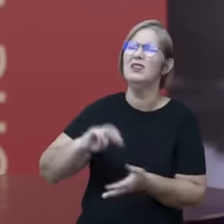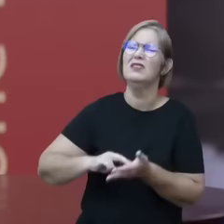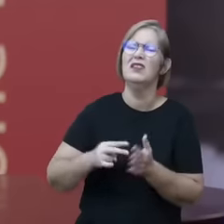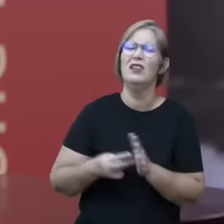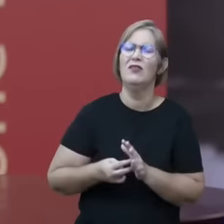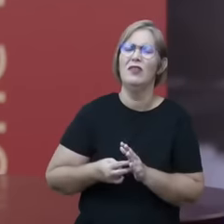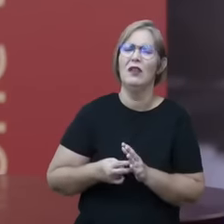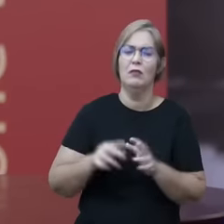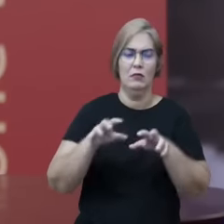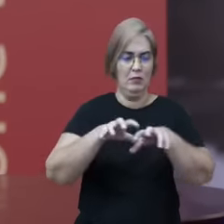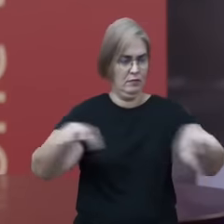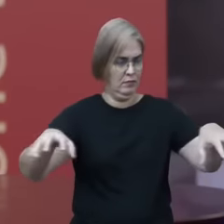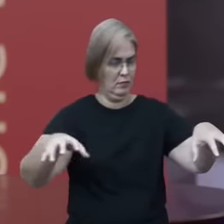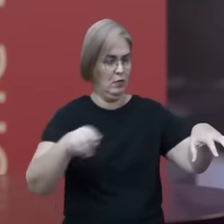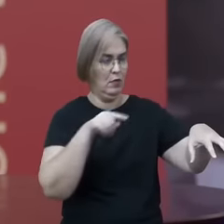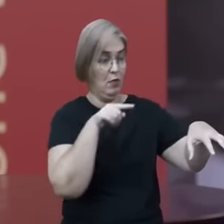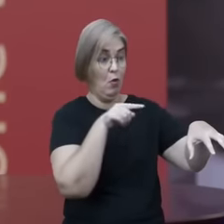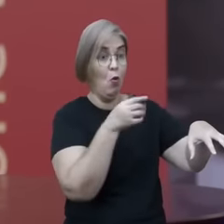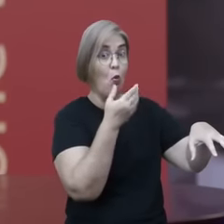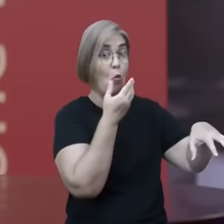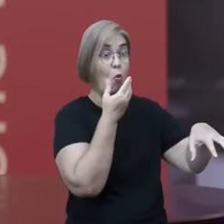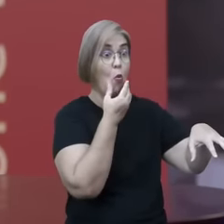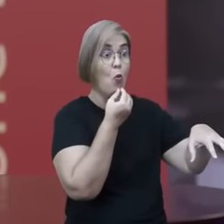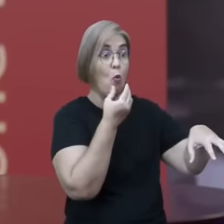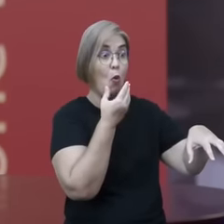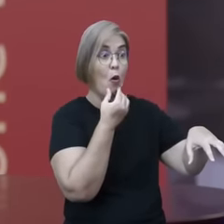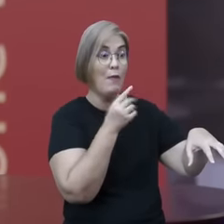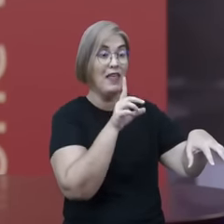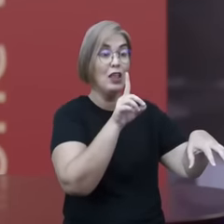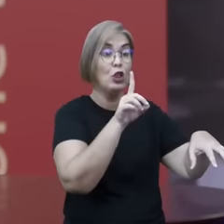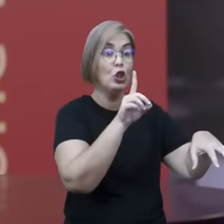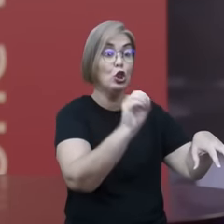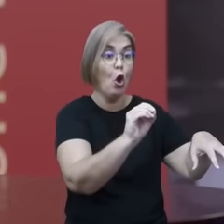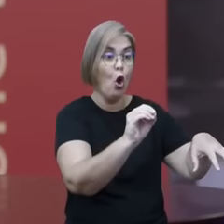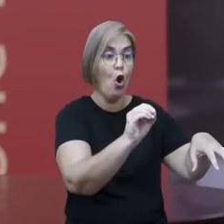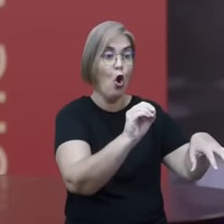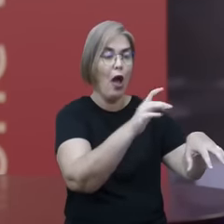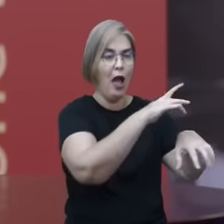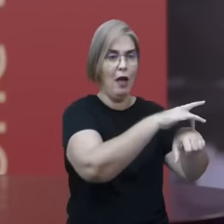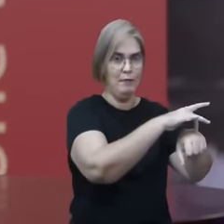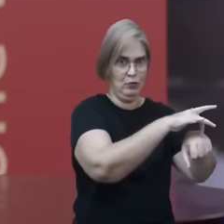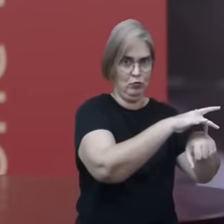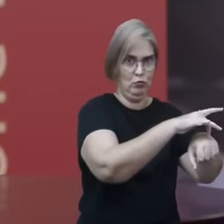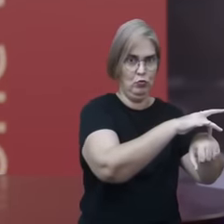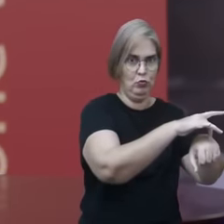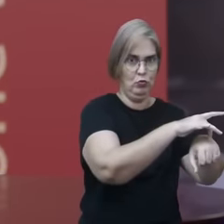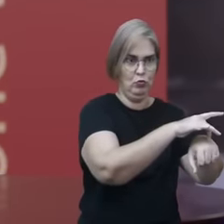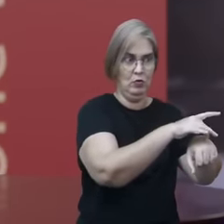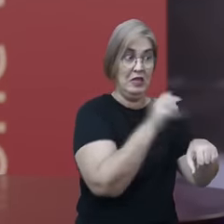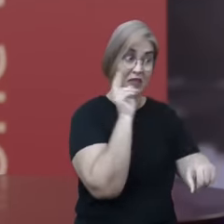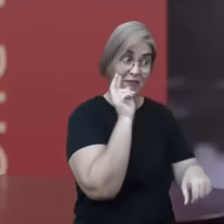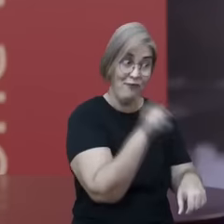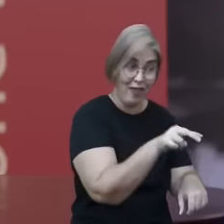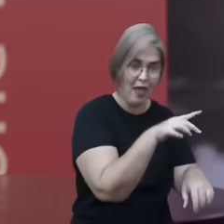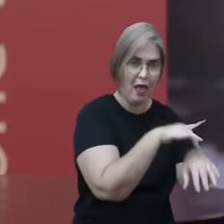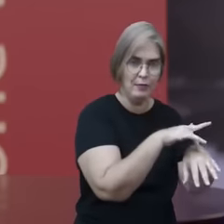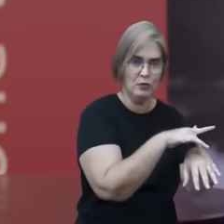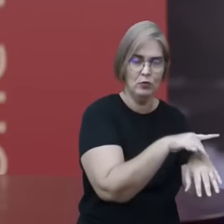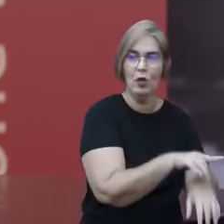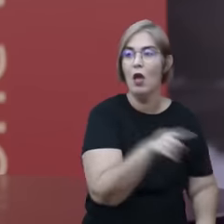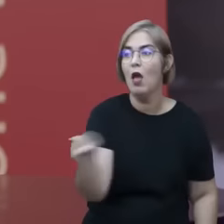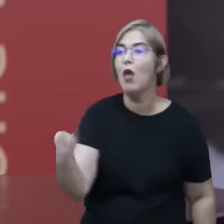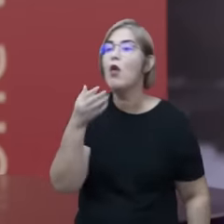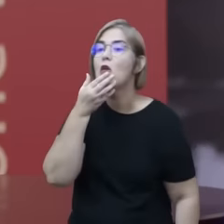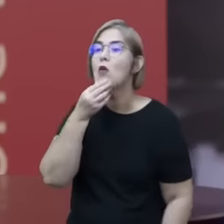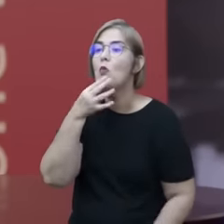do homem do absurdo para o homem absurdo? Precisamente, em primeiro lugar, a sumir, né, nos